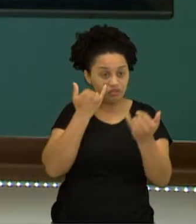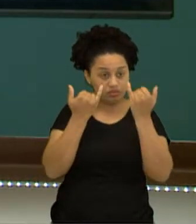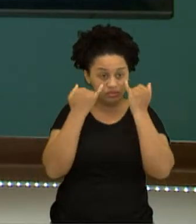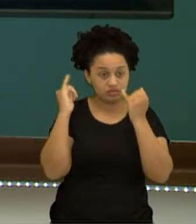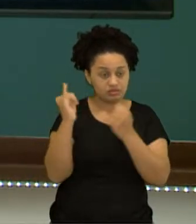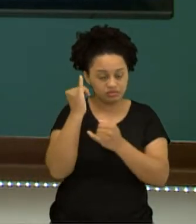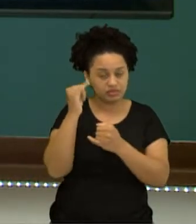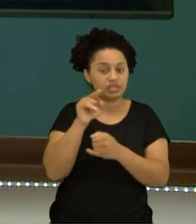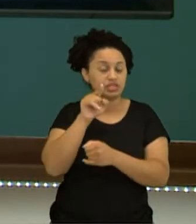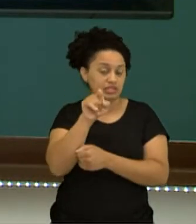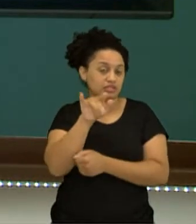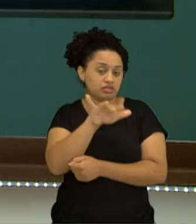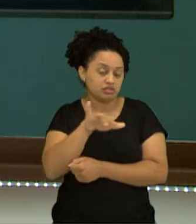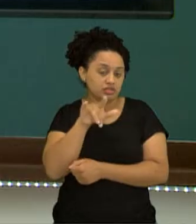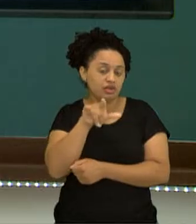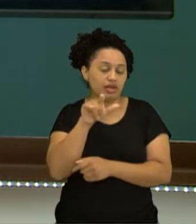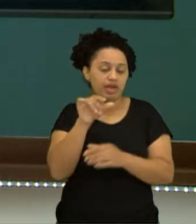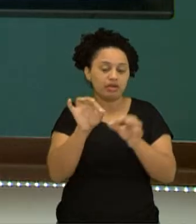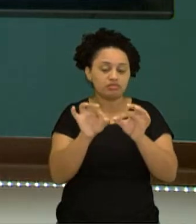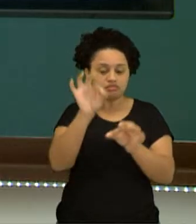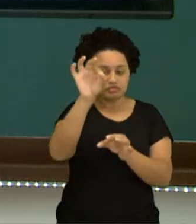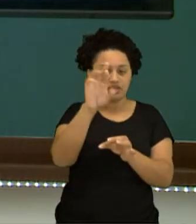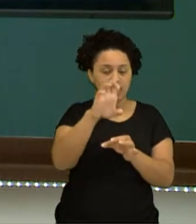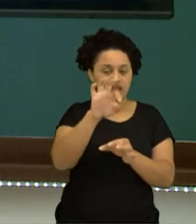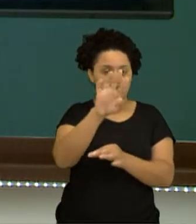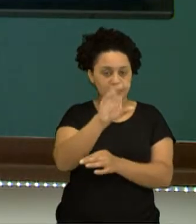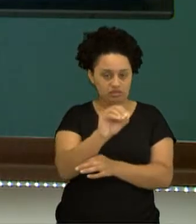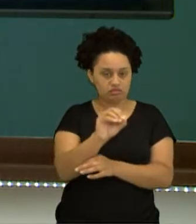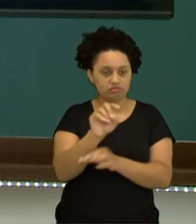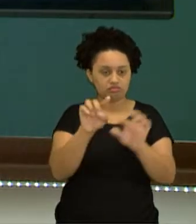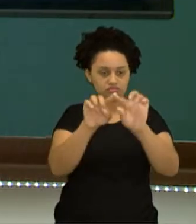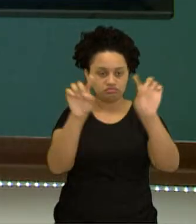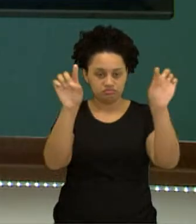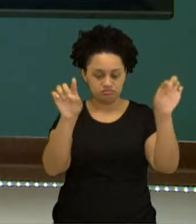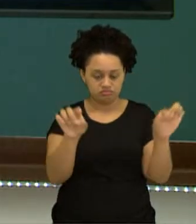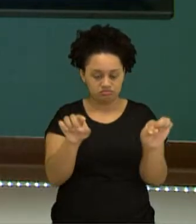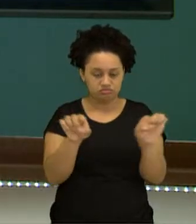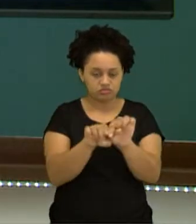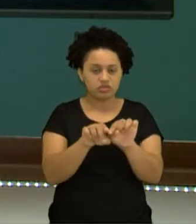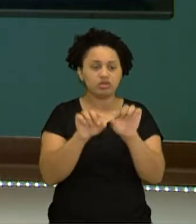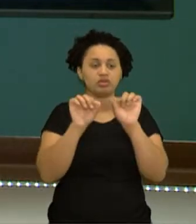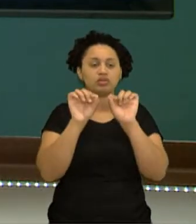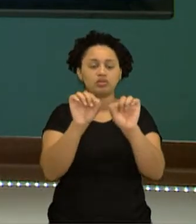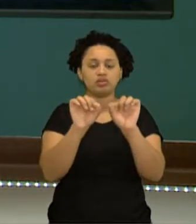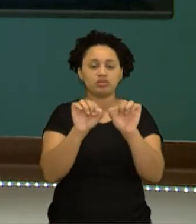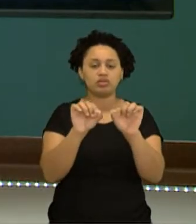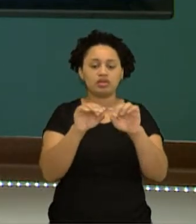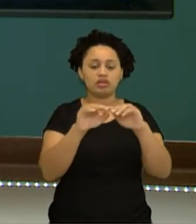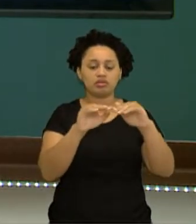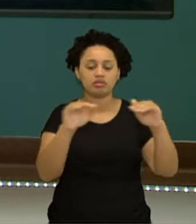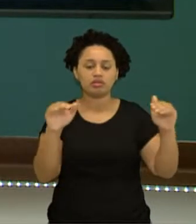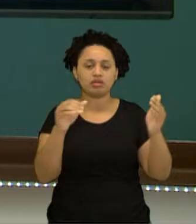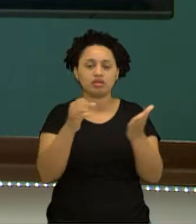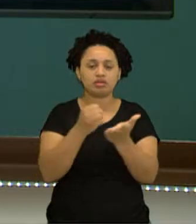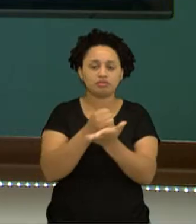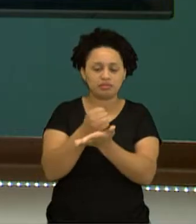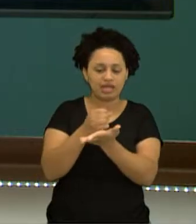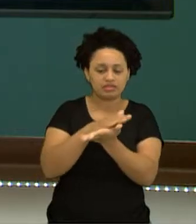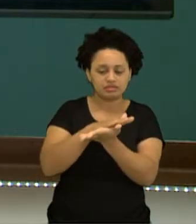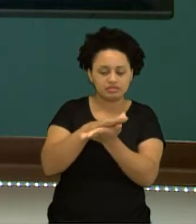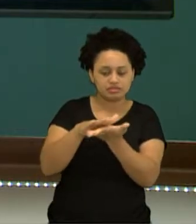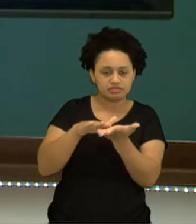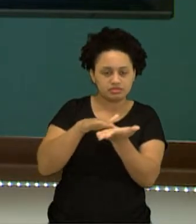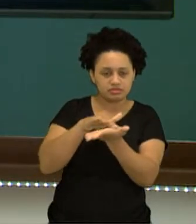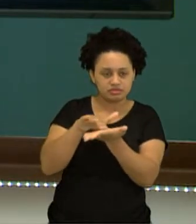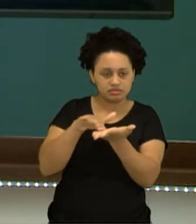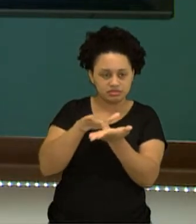aqui. Nesse caso, no cilindro reto, nesse caso aqui, que a nossa base aqui desse